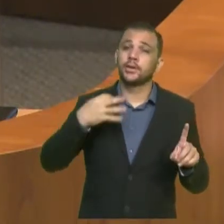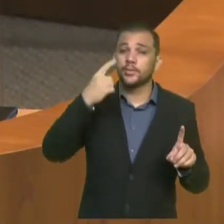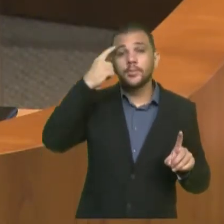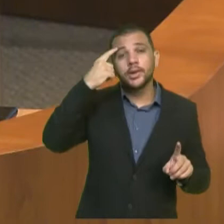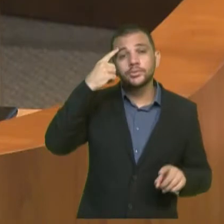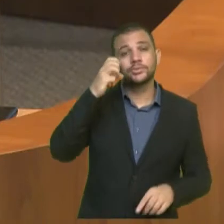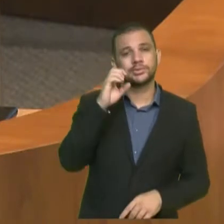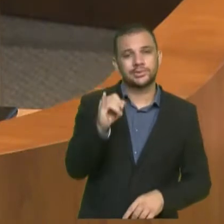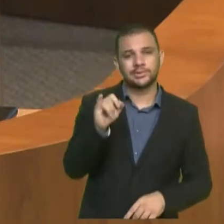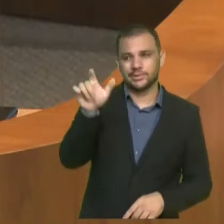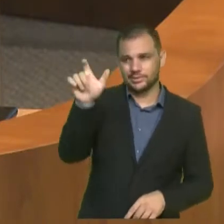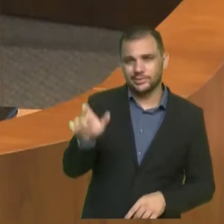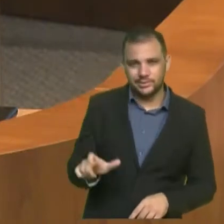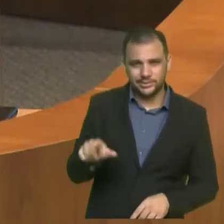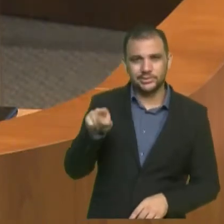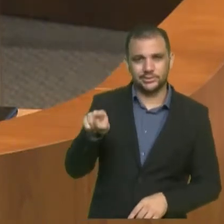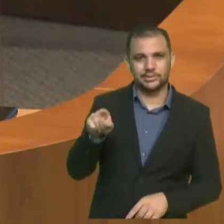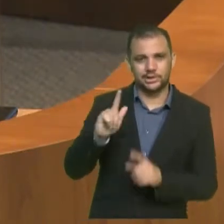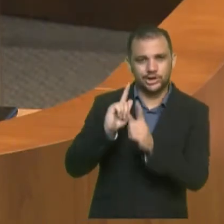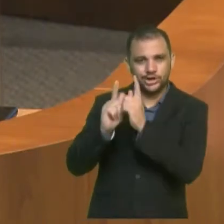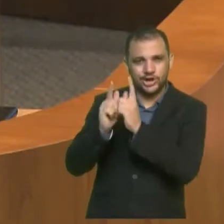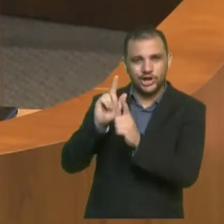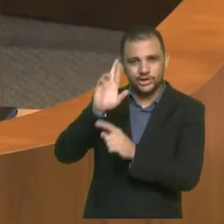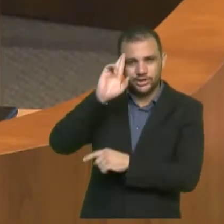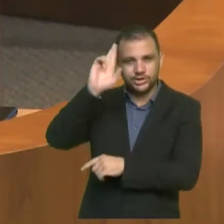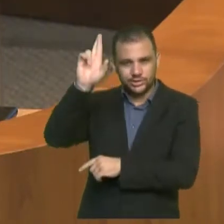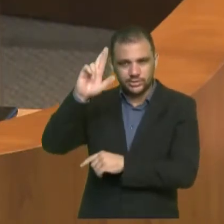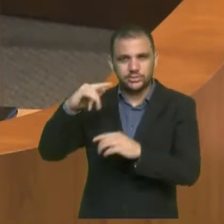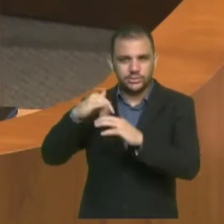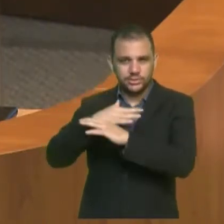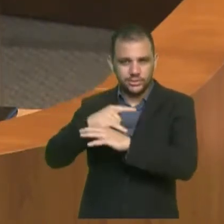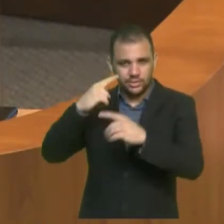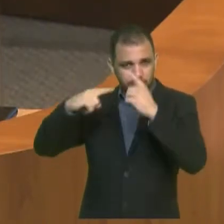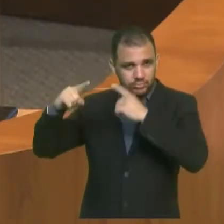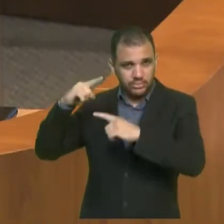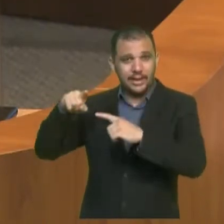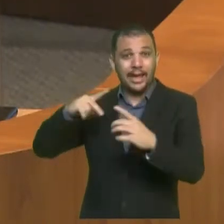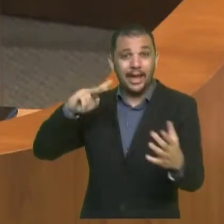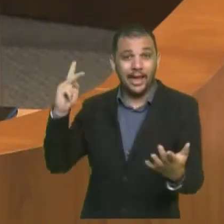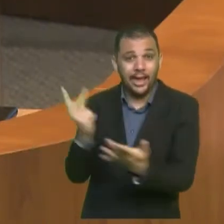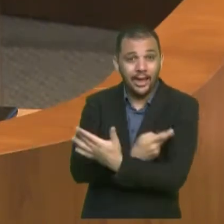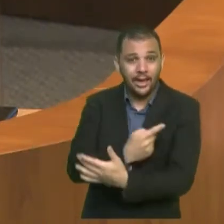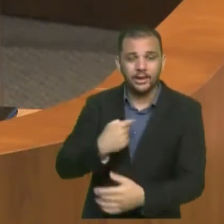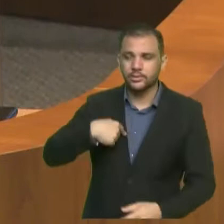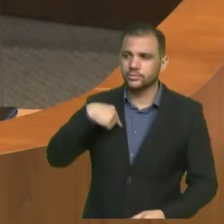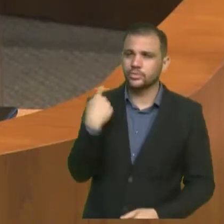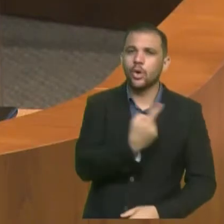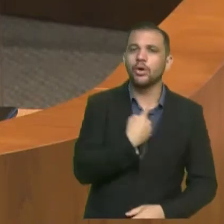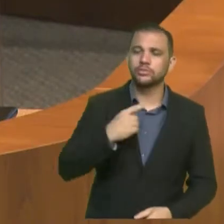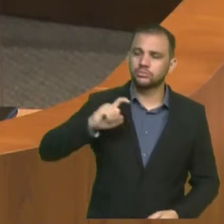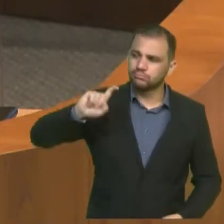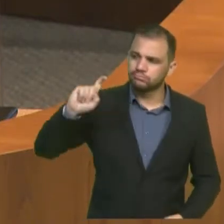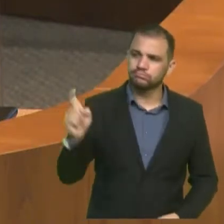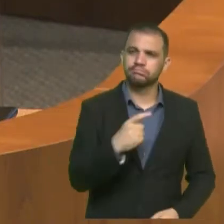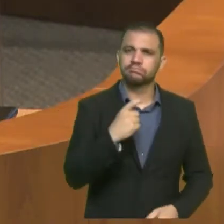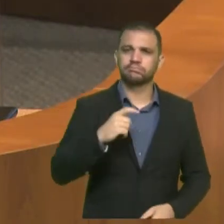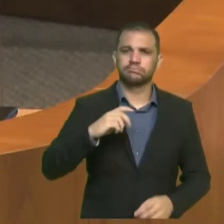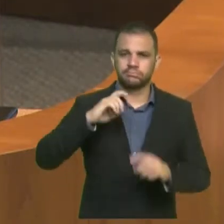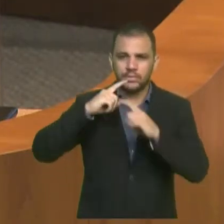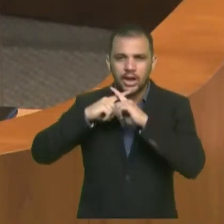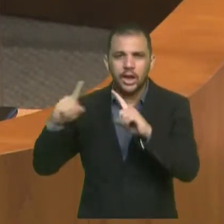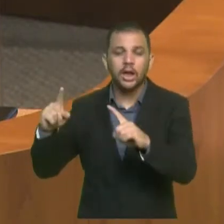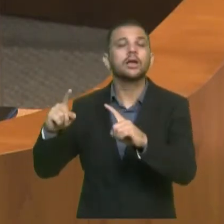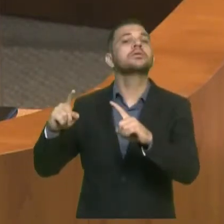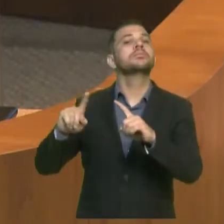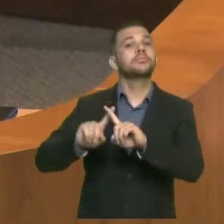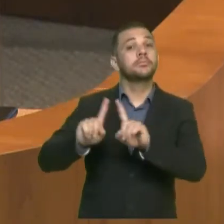gestor erra, é preciso reconhecer quando ele avança. E o prefeito Edivaldo Holanda Júnior é daqueles que evidencia